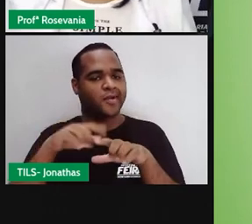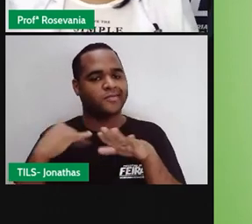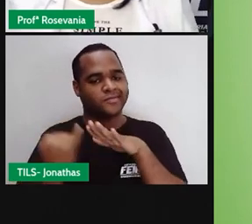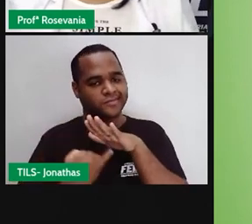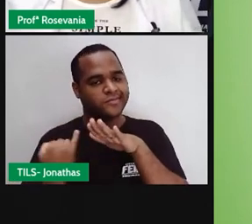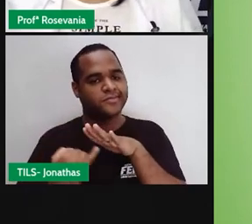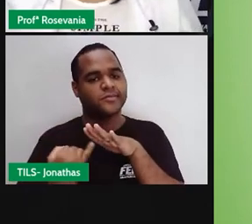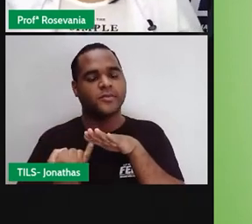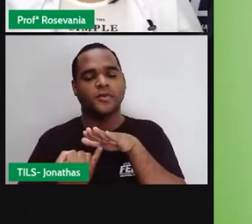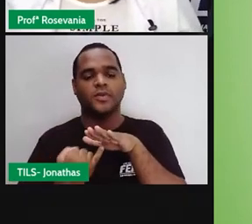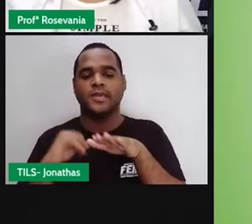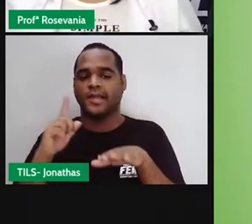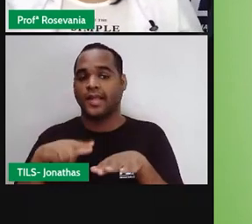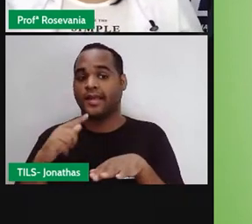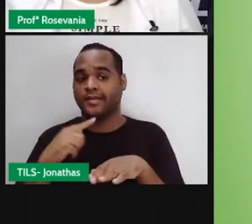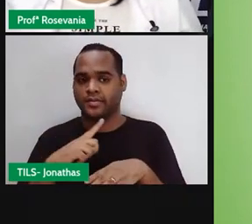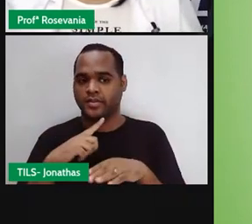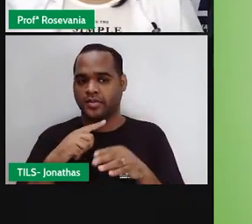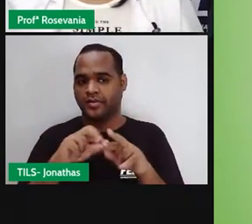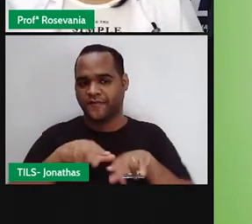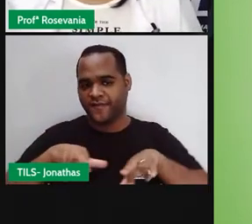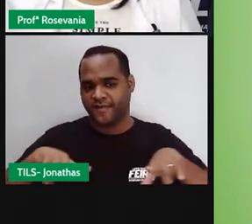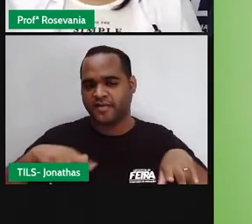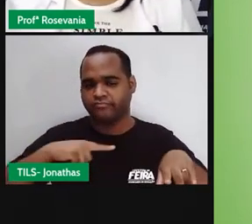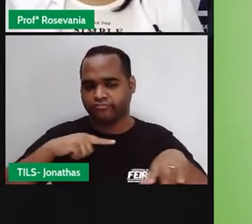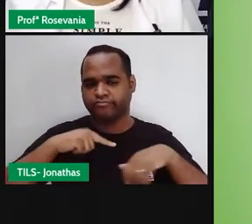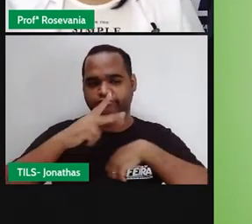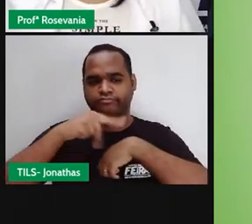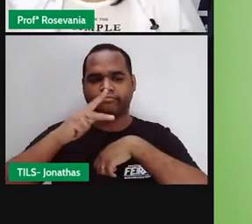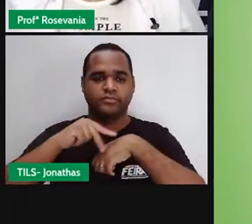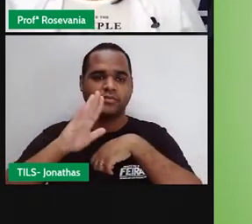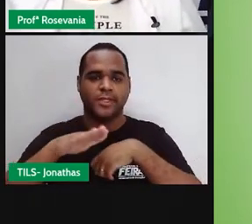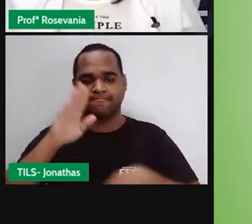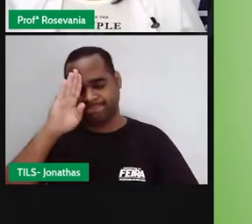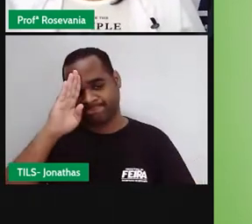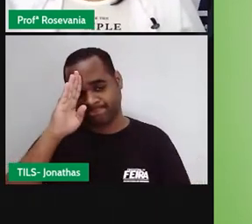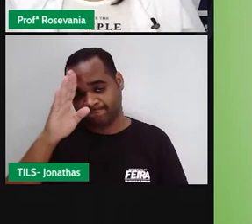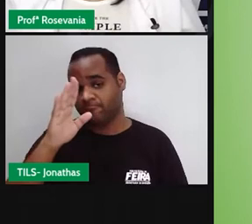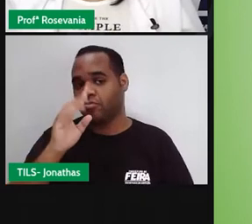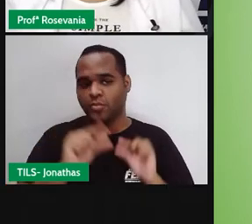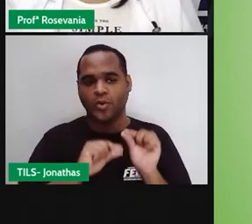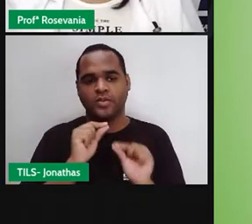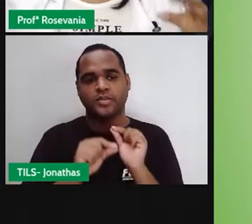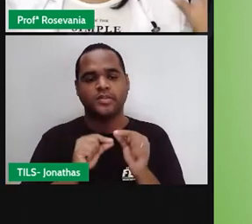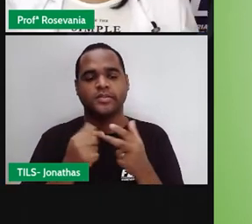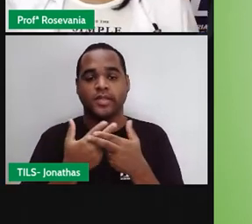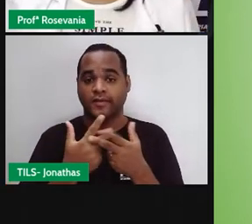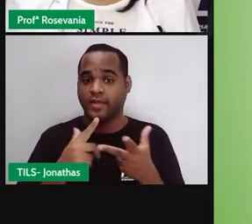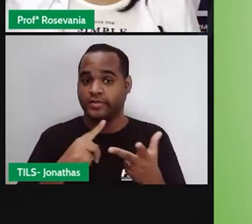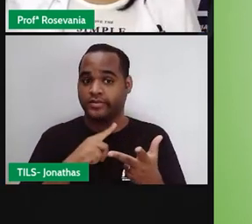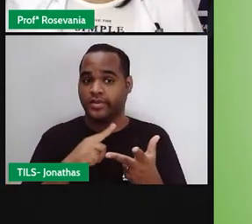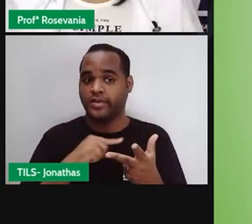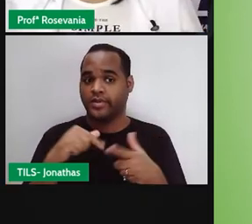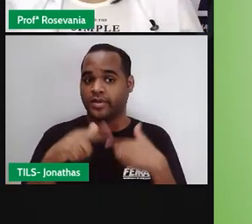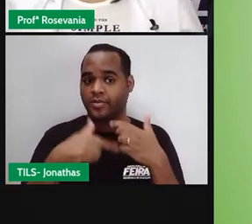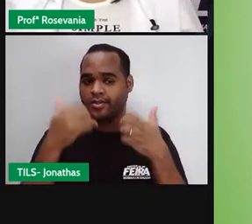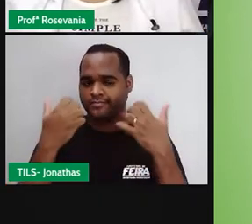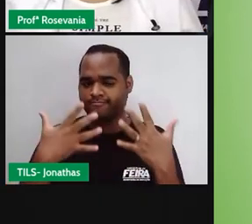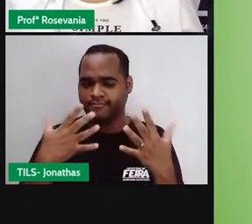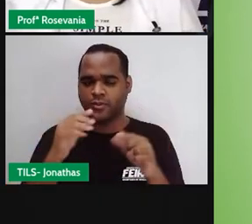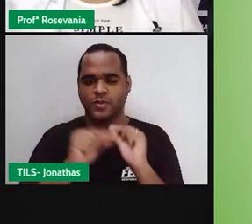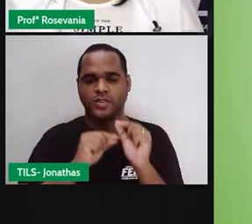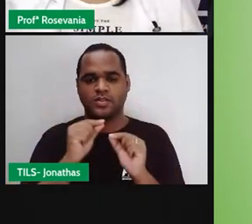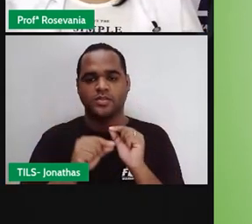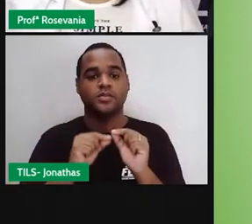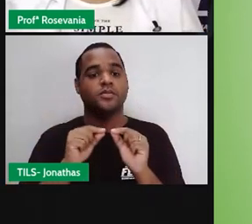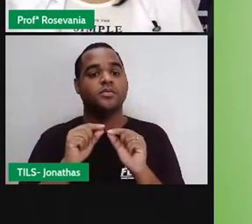se diversificaram, né, no país. Agora, vale salientar uma coisa, que infelizmente, isso é até um assunto que a gente vai falar mais adiante, né, a